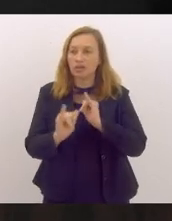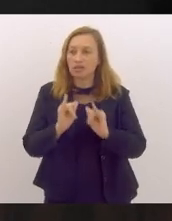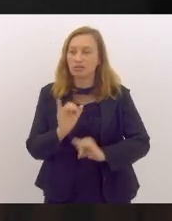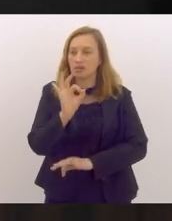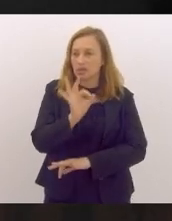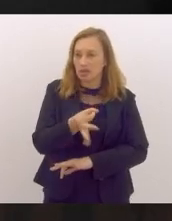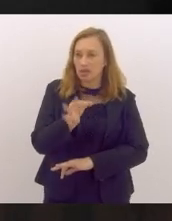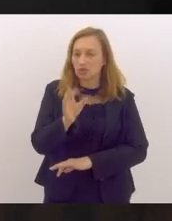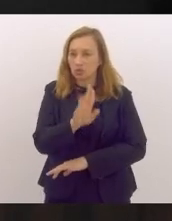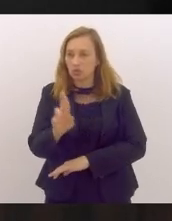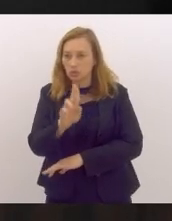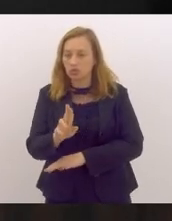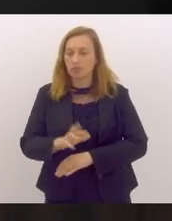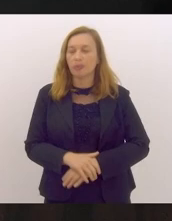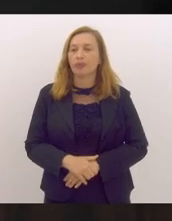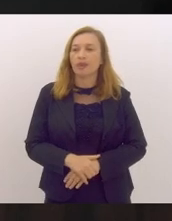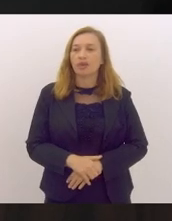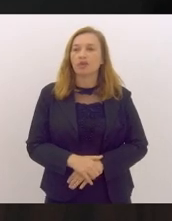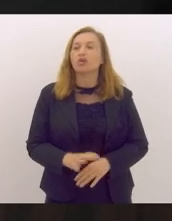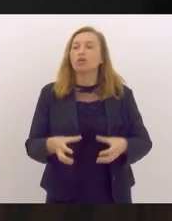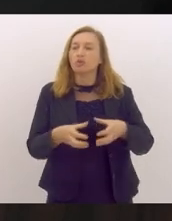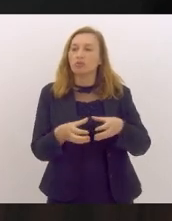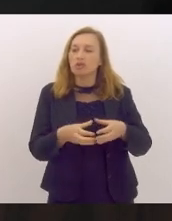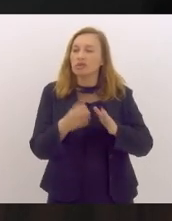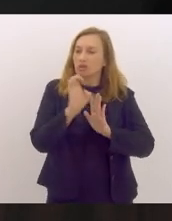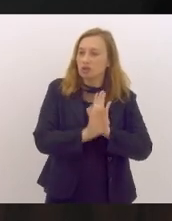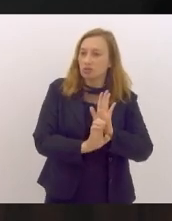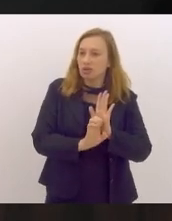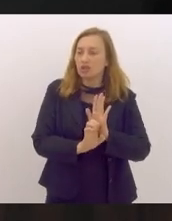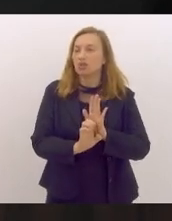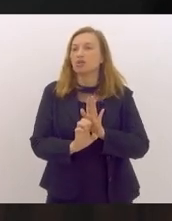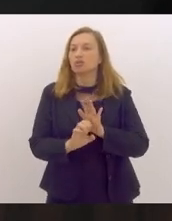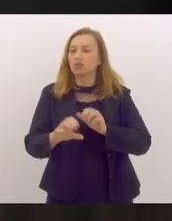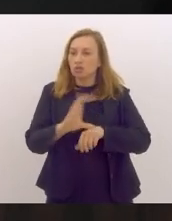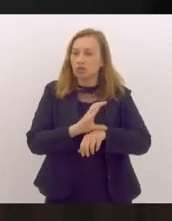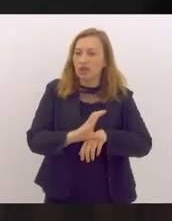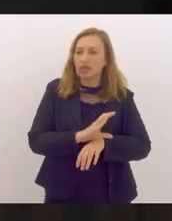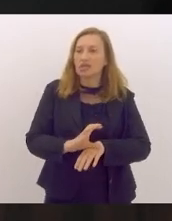na forma que menciona. Pendente de parecer da Comissão de Emendas Constitucionais e Vetos, para